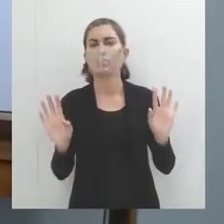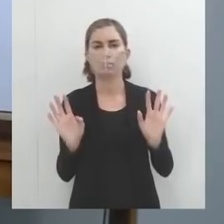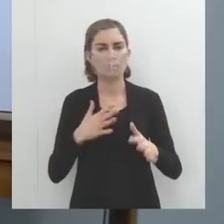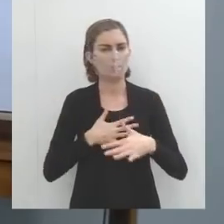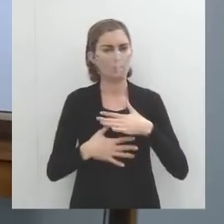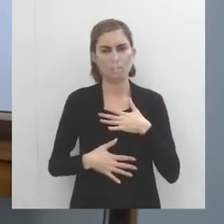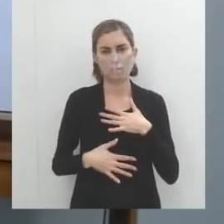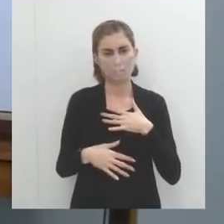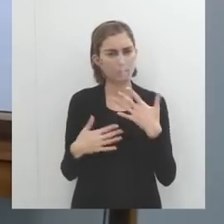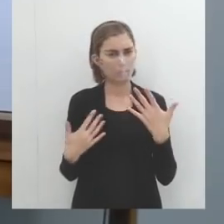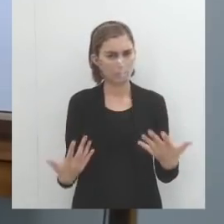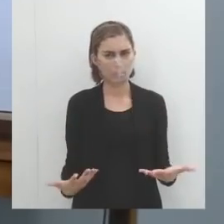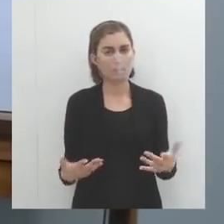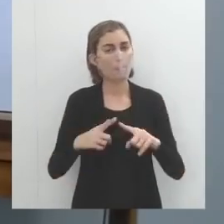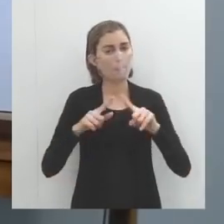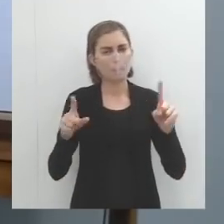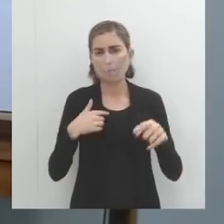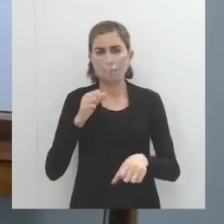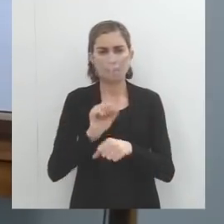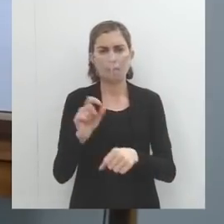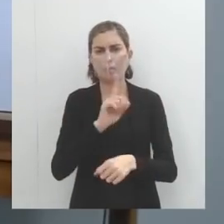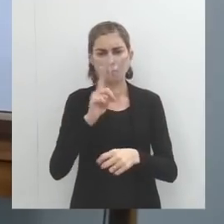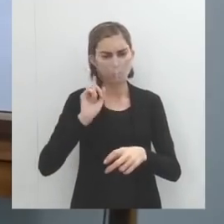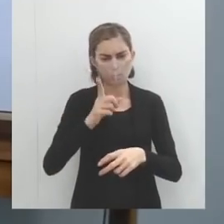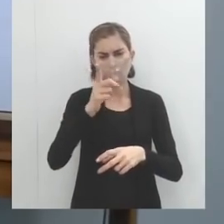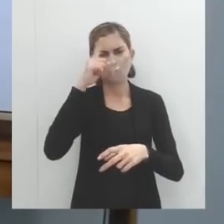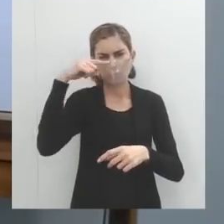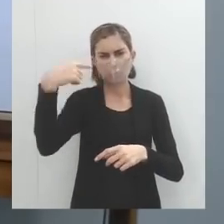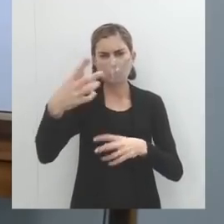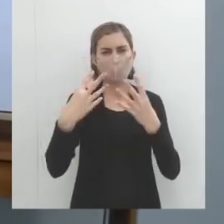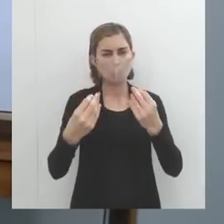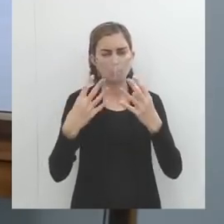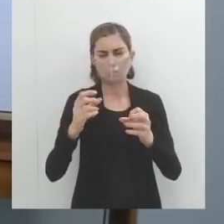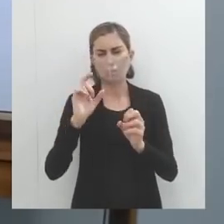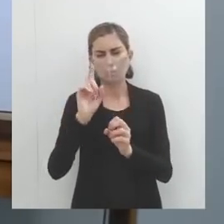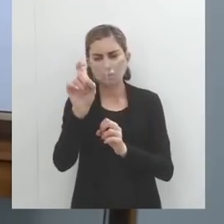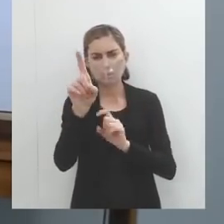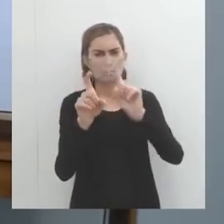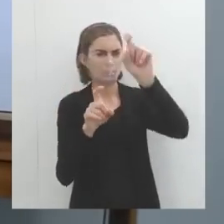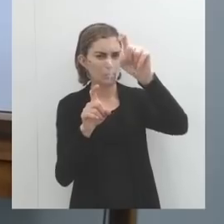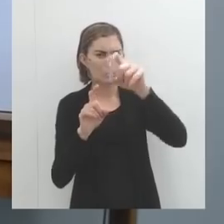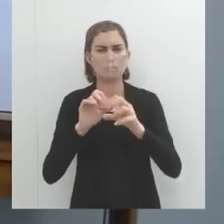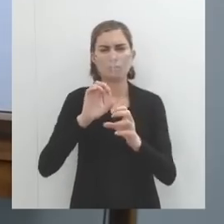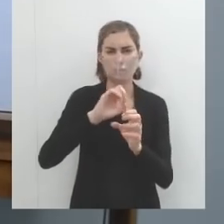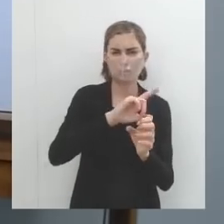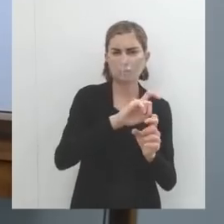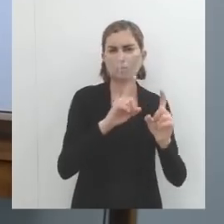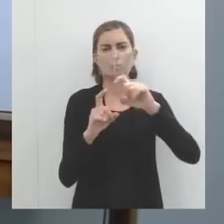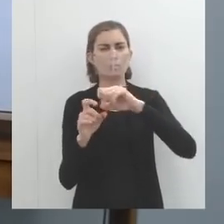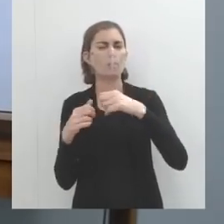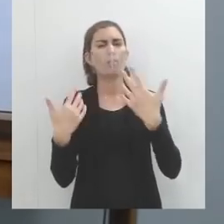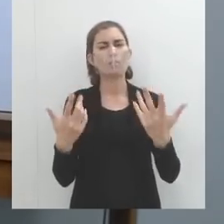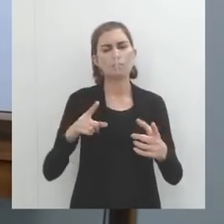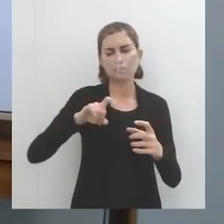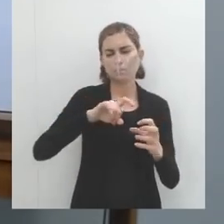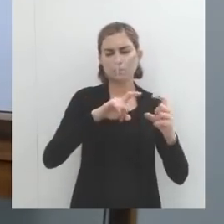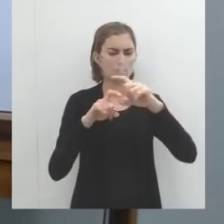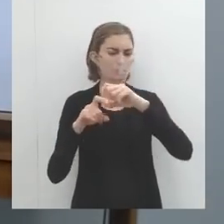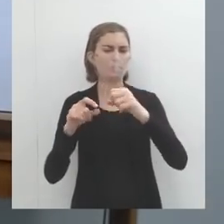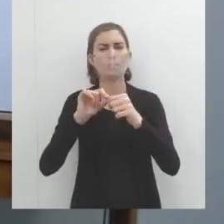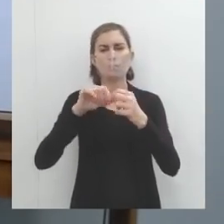isso. Tranquilo? Mas a gente não para. Beleza? Aí vai dizer assim, tá? E esses espermatozoides que